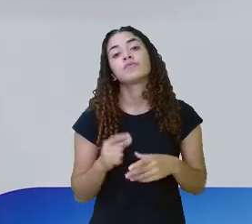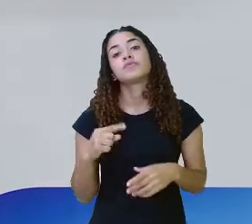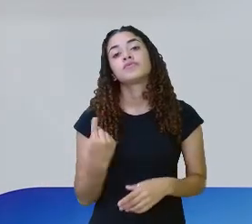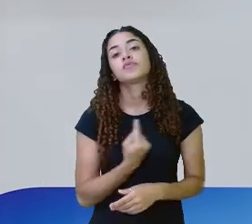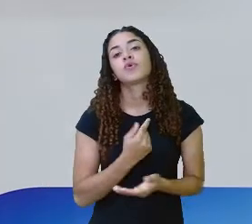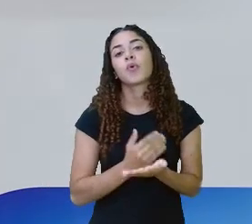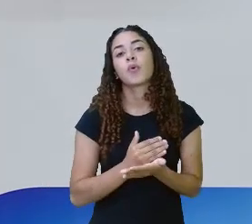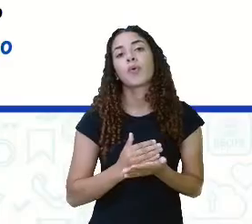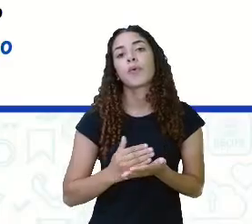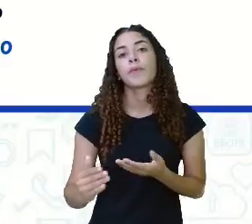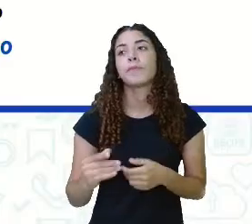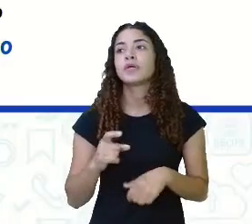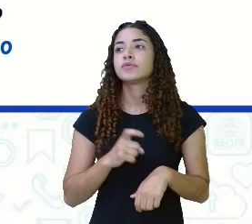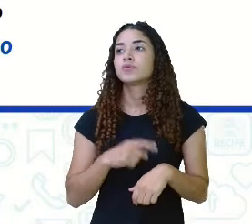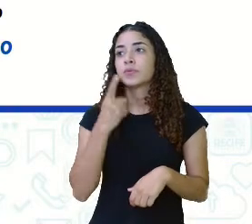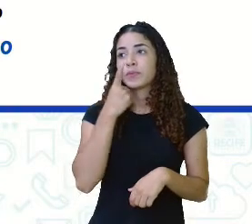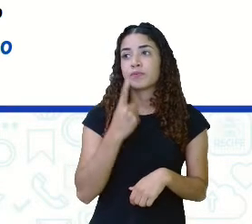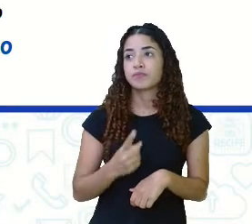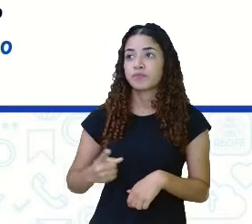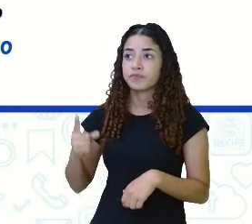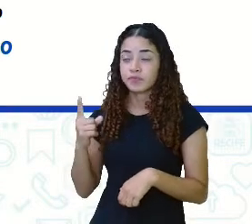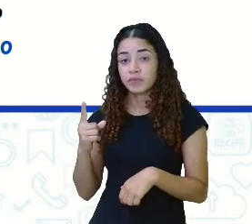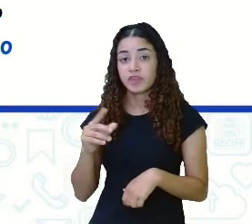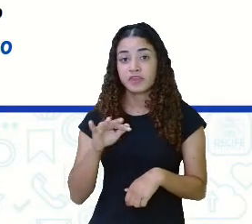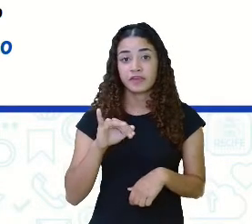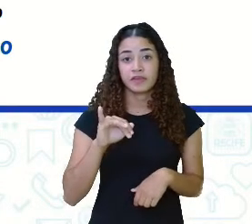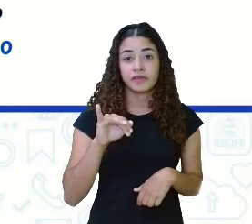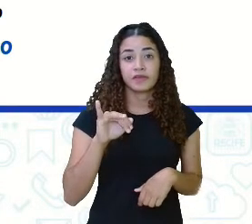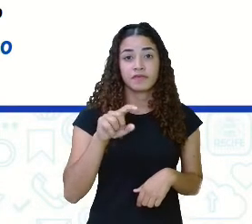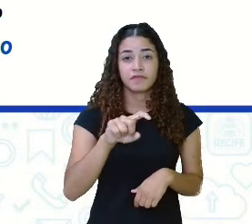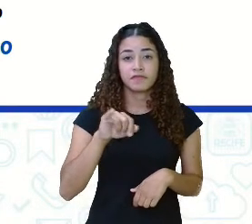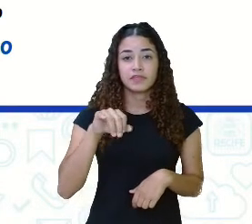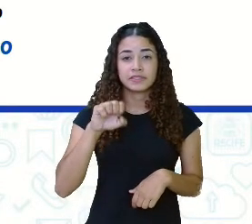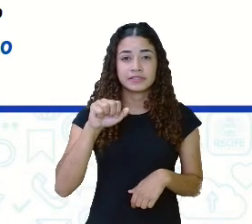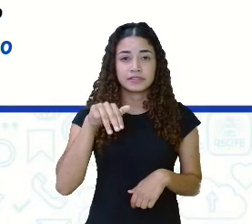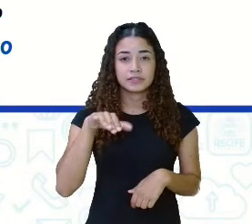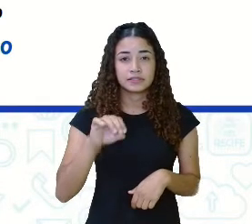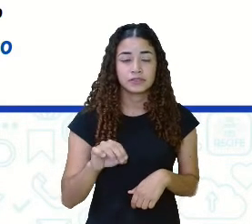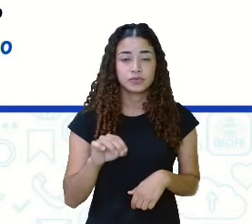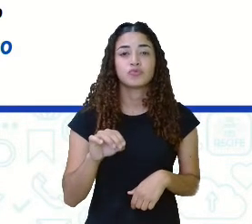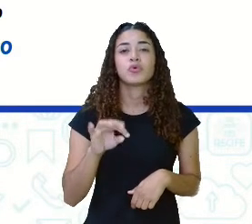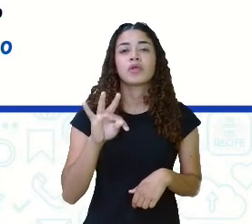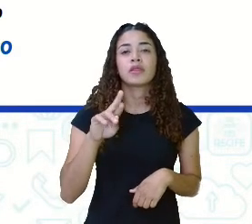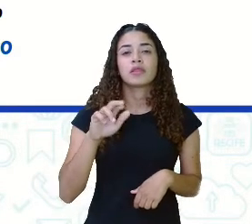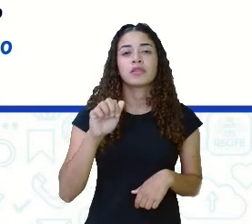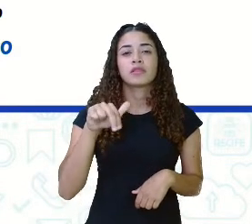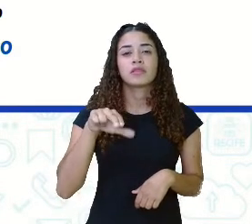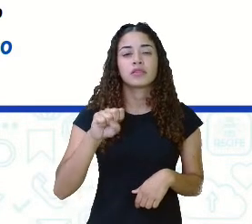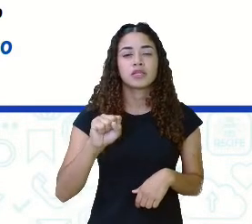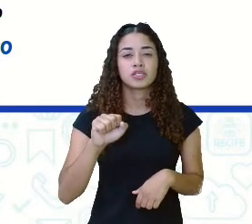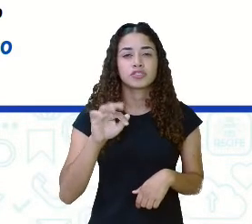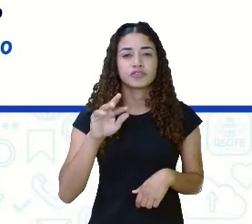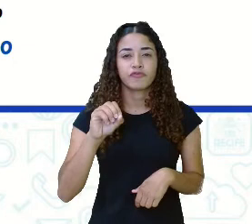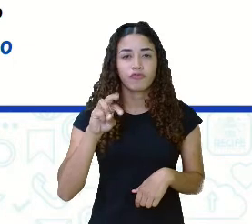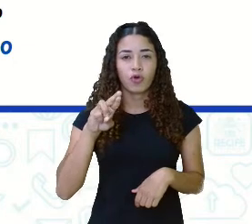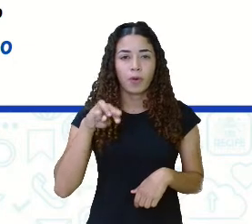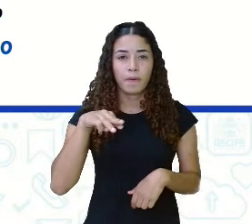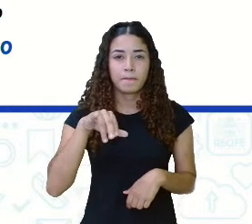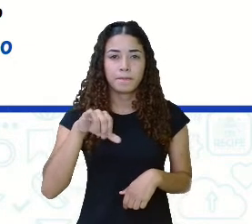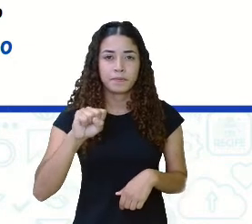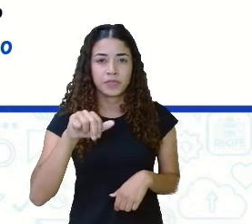aqui, fixismo e transformismo, né? São duas vertentes aí dentro dessa questão da evolução, mas